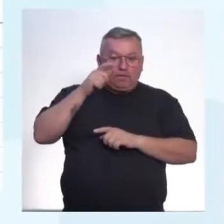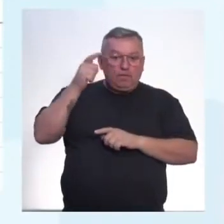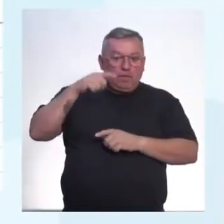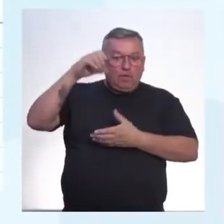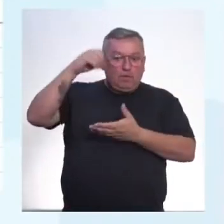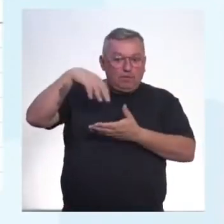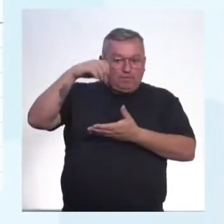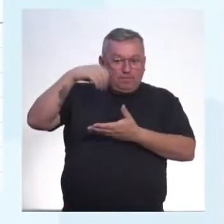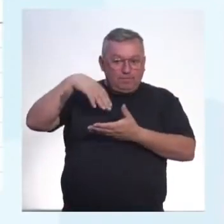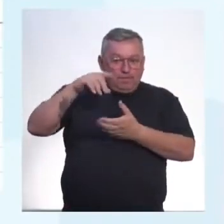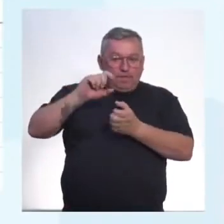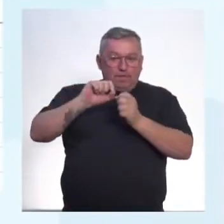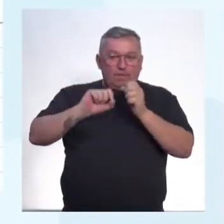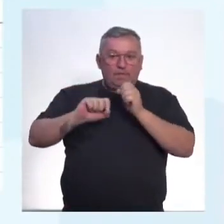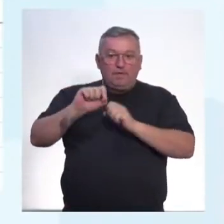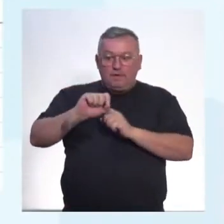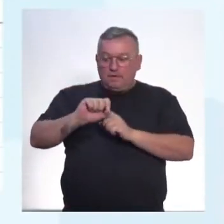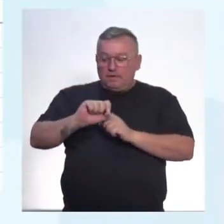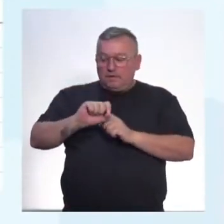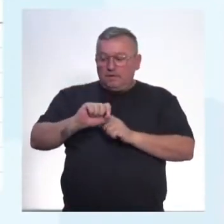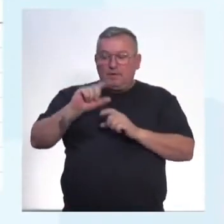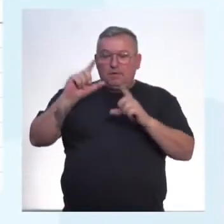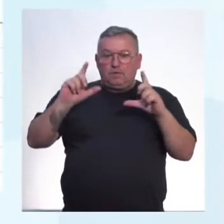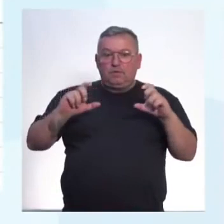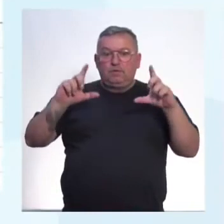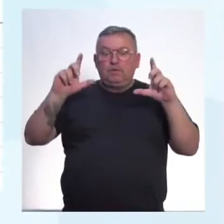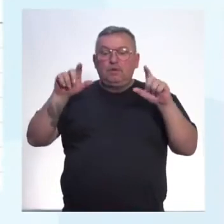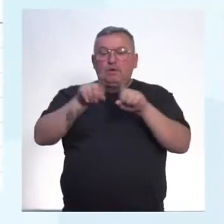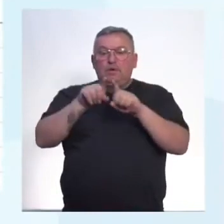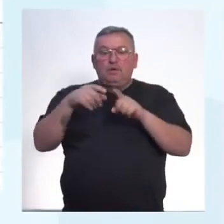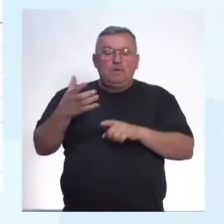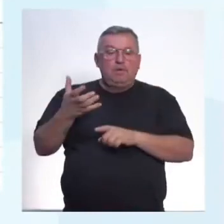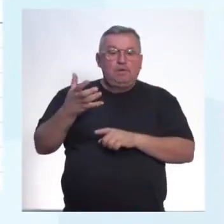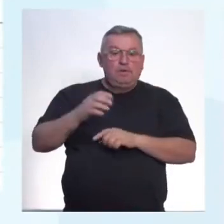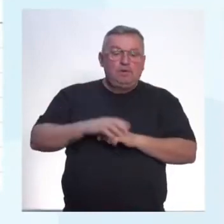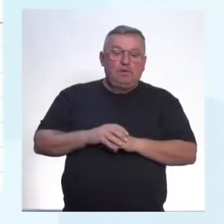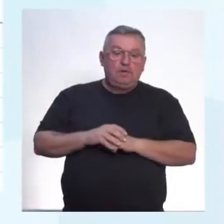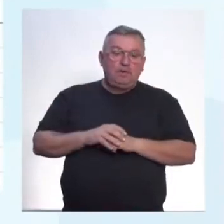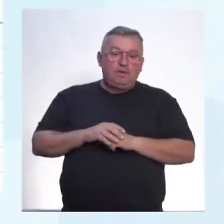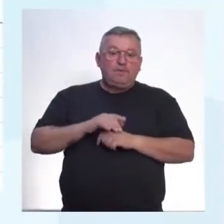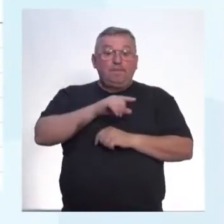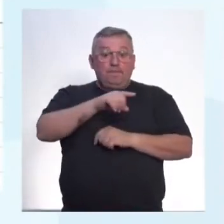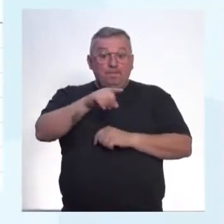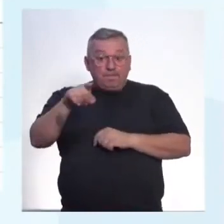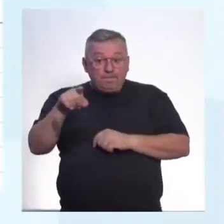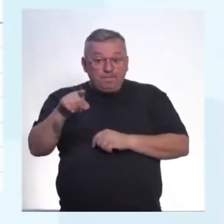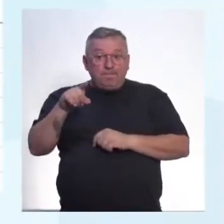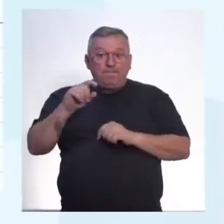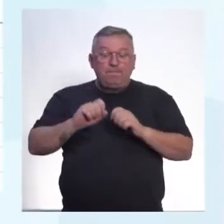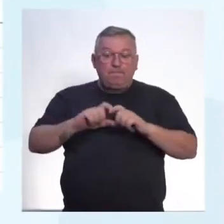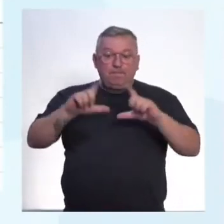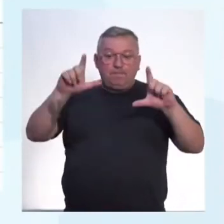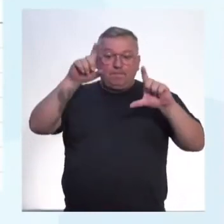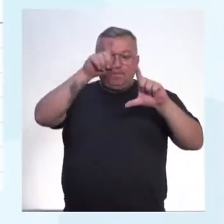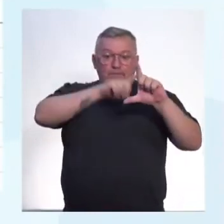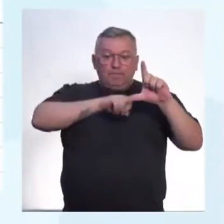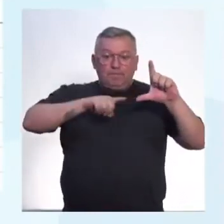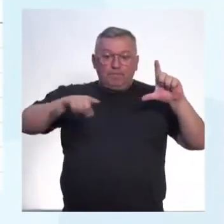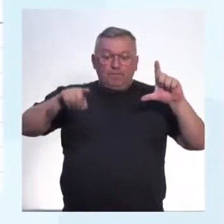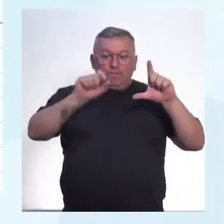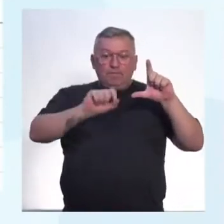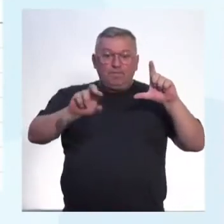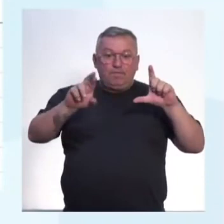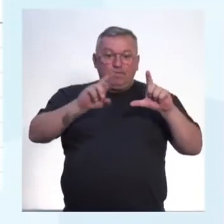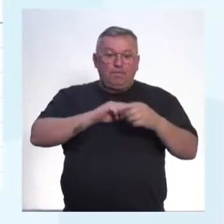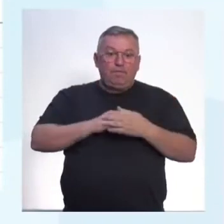quiserem darem um print, tirarem uma foto aí, o que vocês quiserem. Então, esse daí é o gráfico ampliado que aí o Osmar vai fazer a